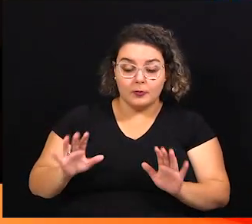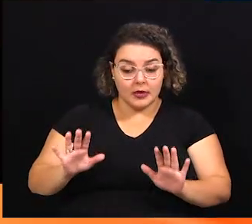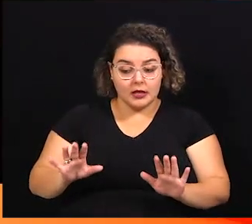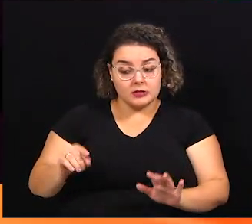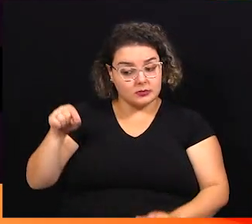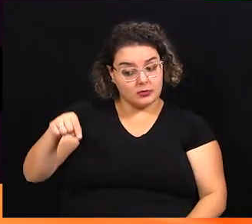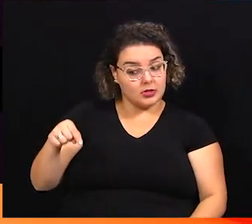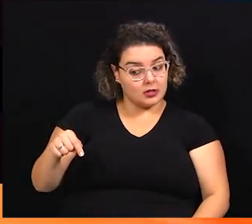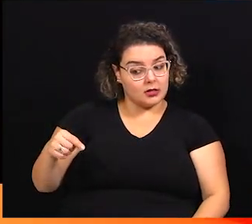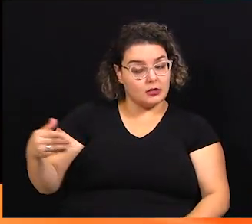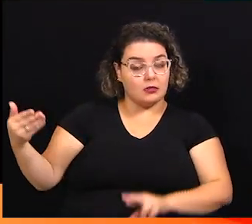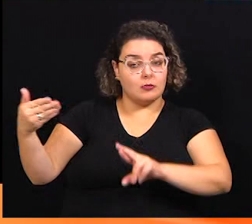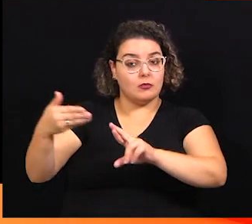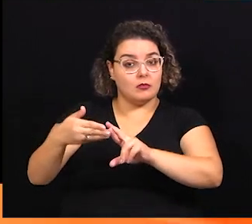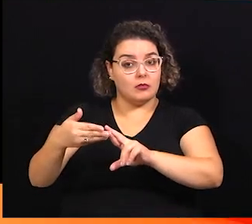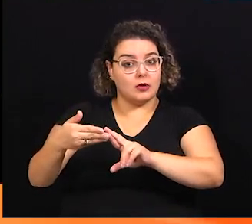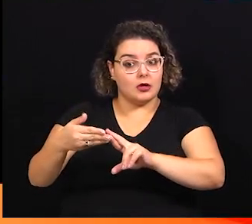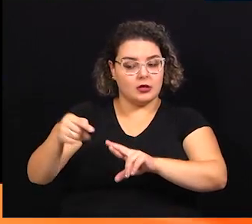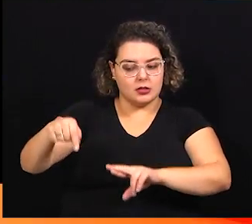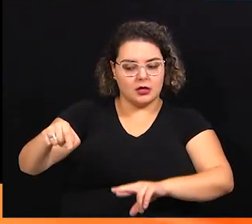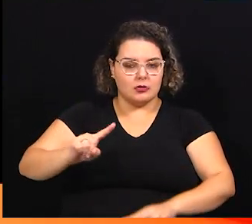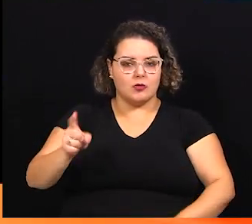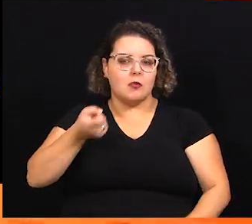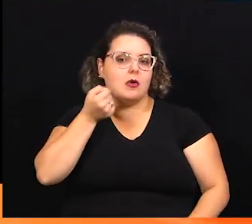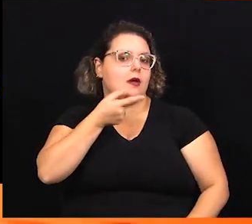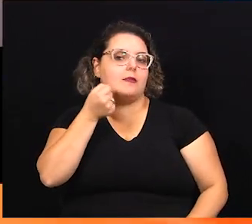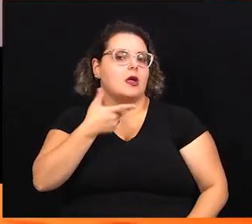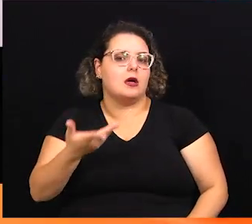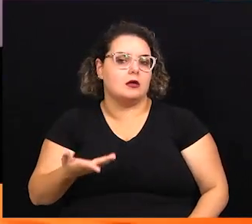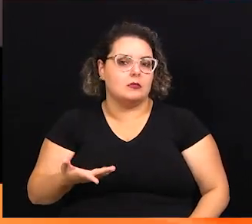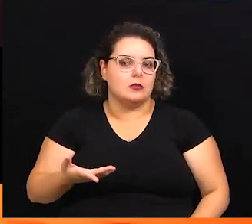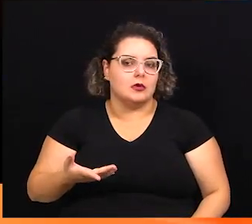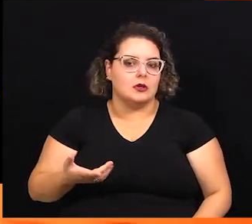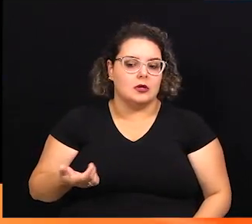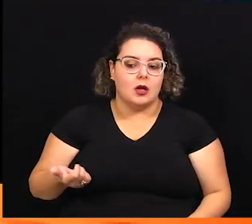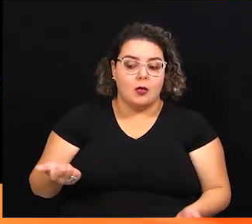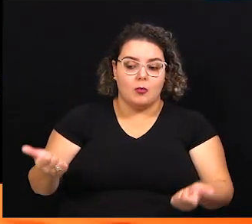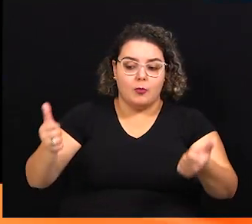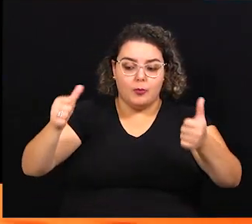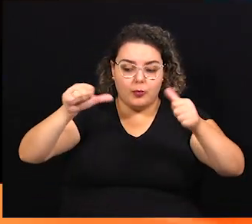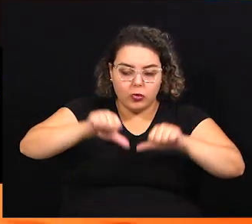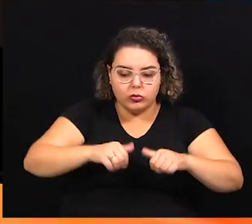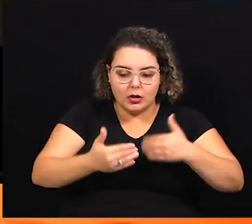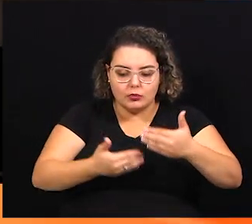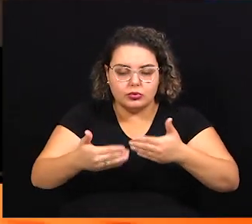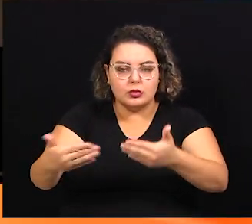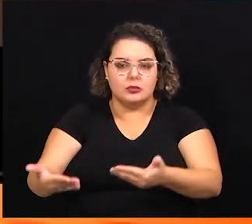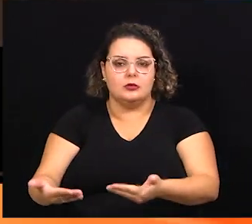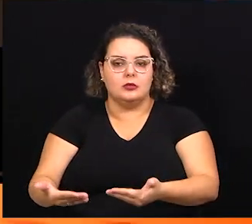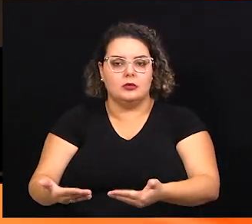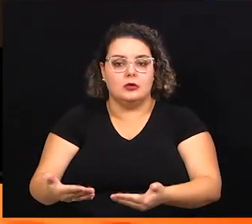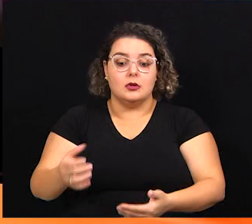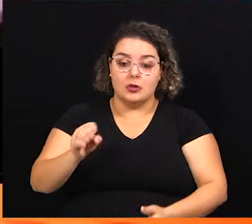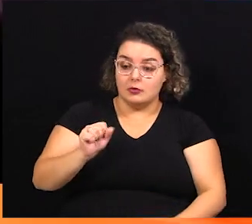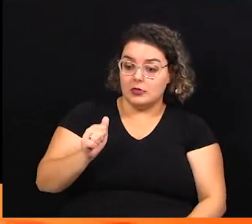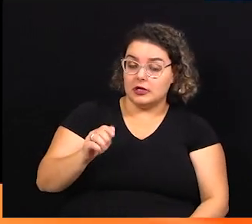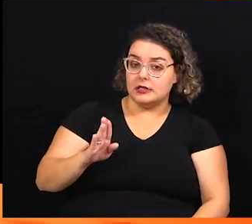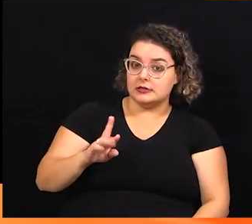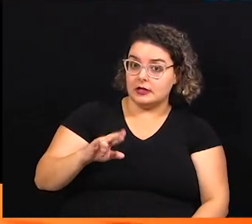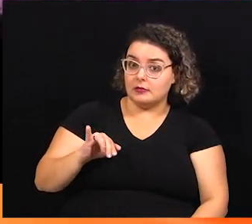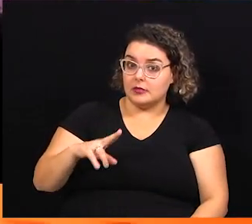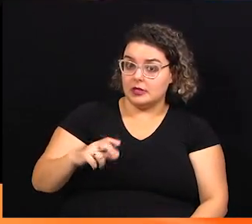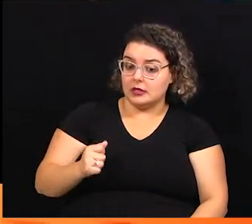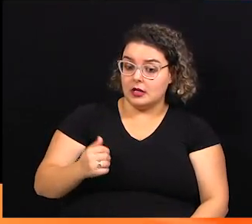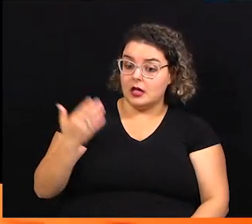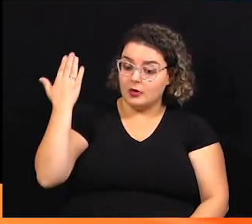exemplo, representa a chance dele provar que ele não é uma piada, que ele passa por muitas derrotas sequenciais na vida. Para Sabrina, como eu